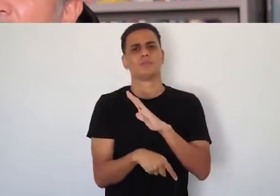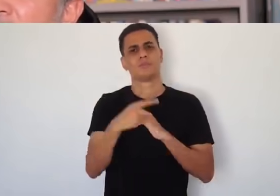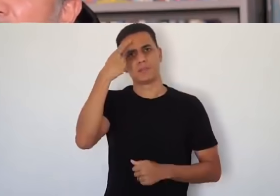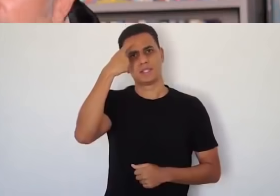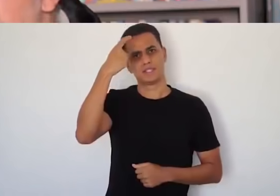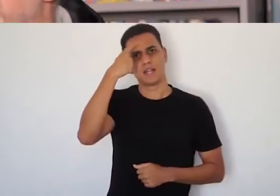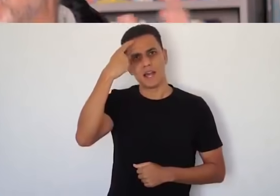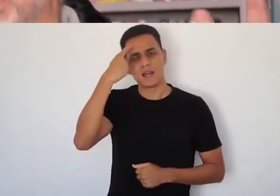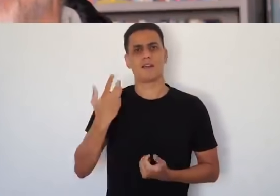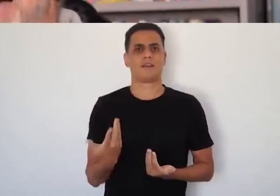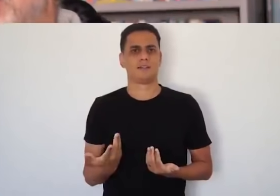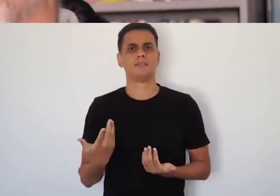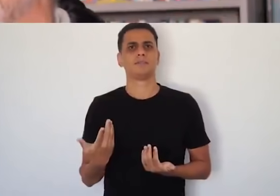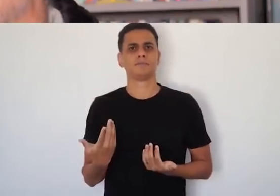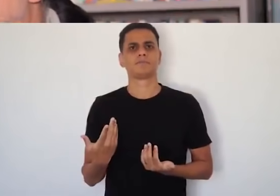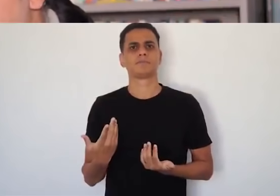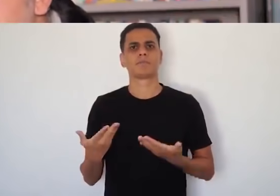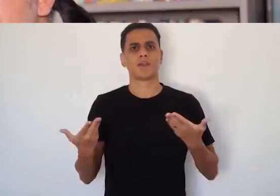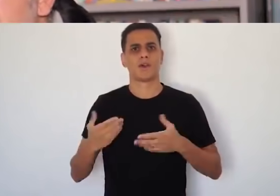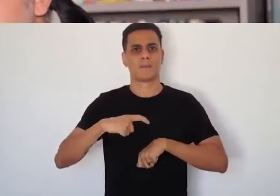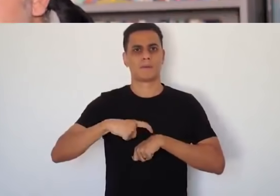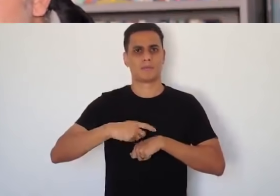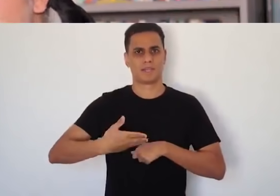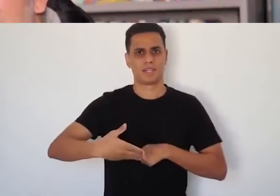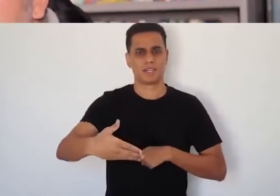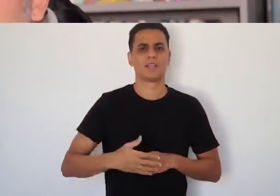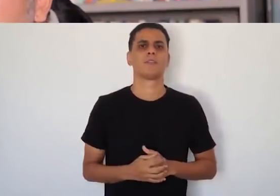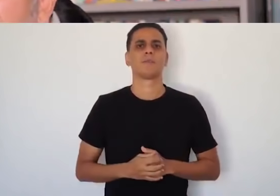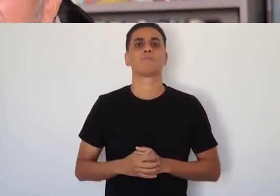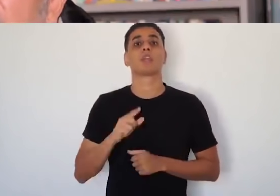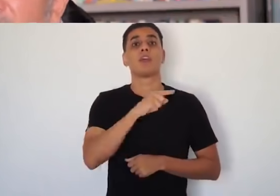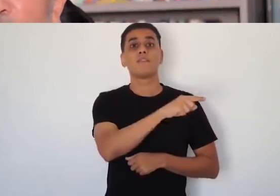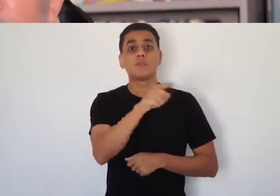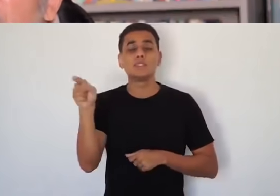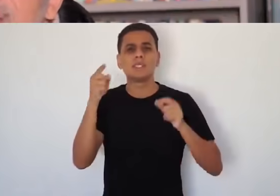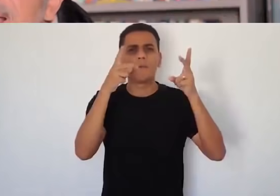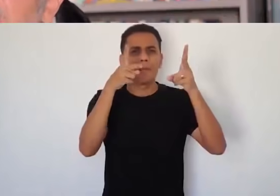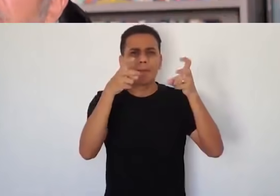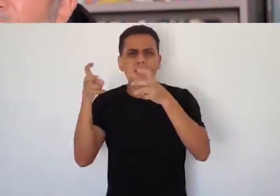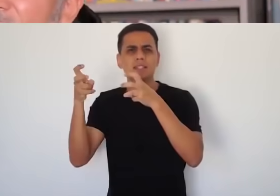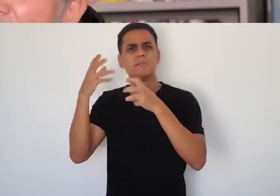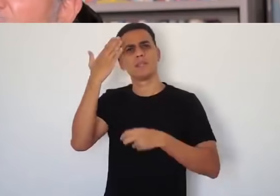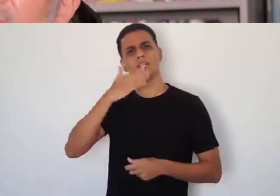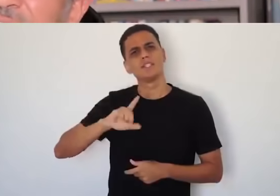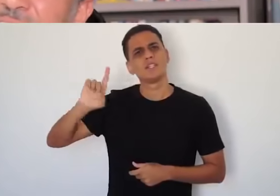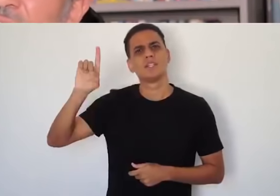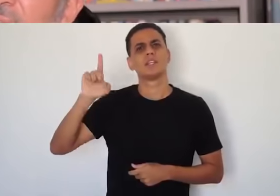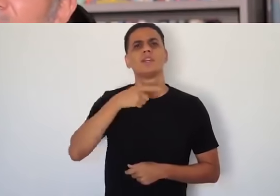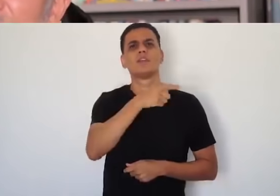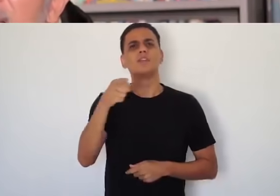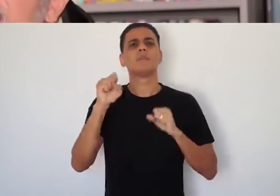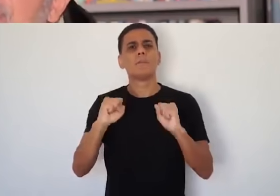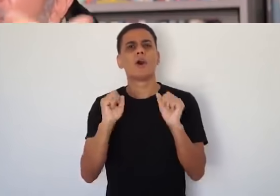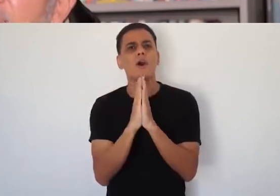trabalho, os nossos amados que estão nos cercando, a quem nós temos procurado falar de